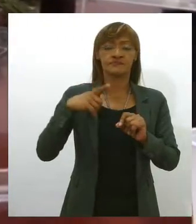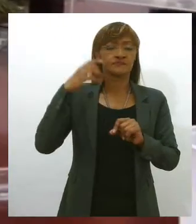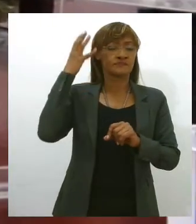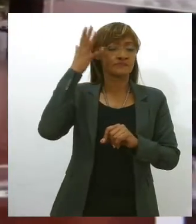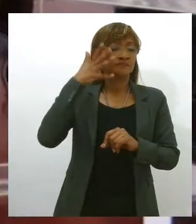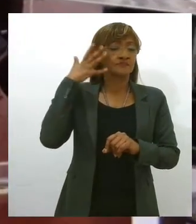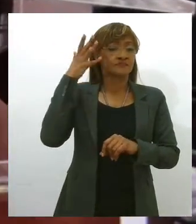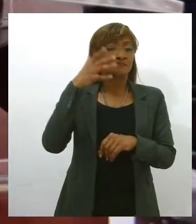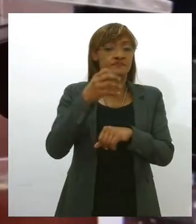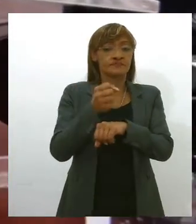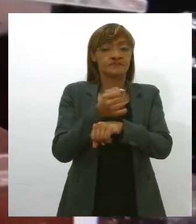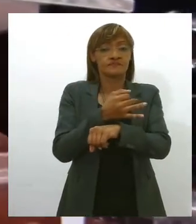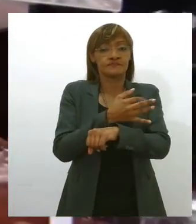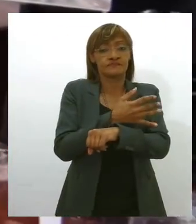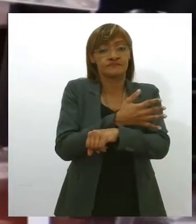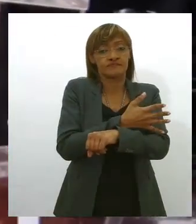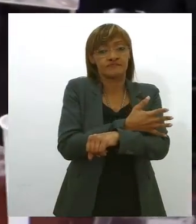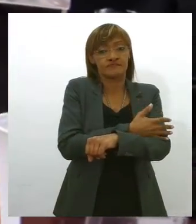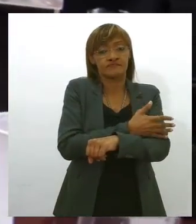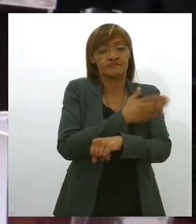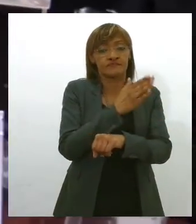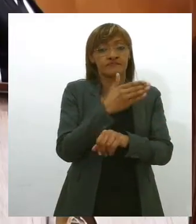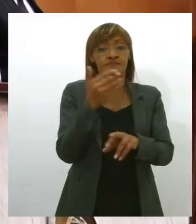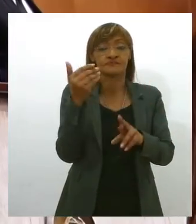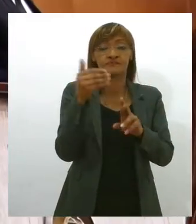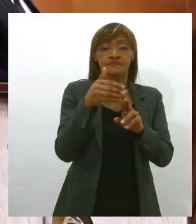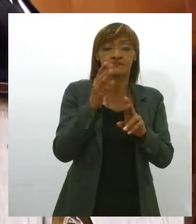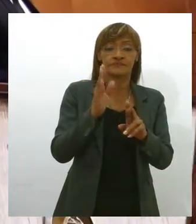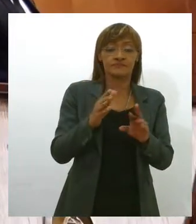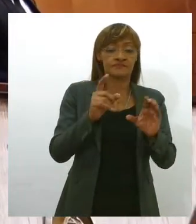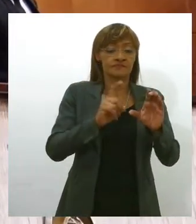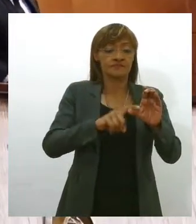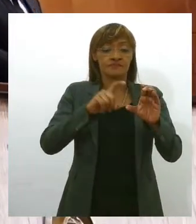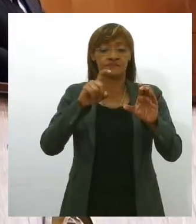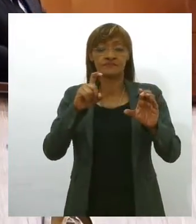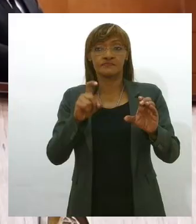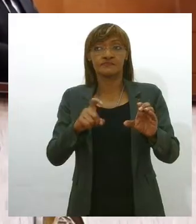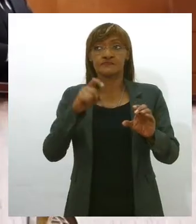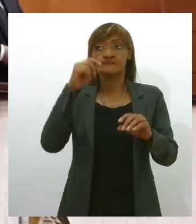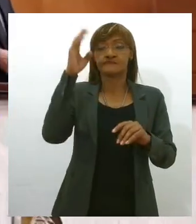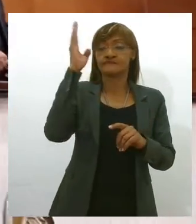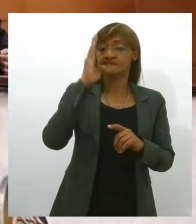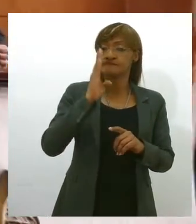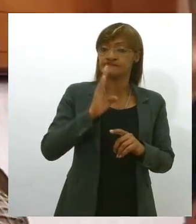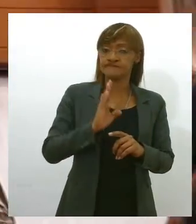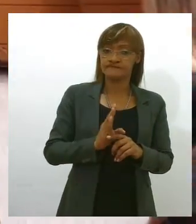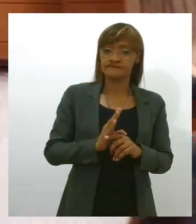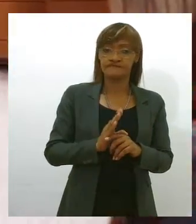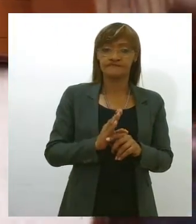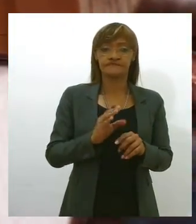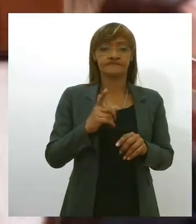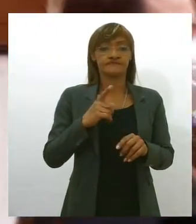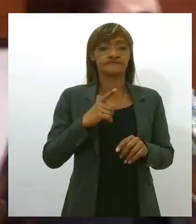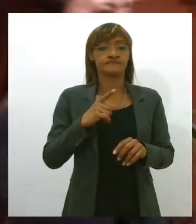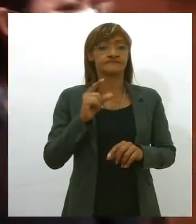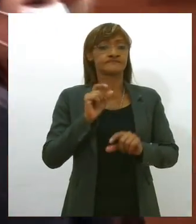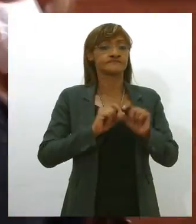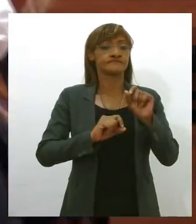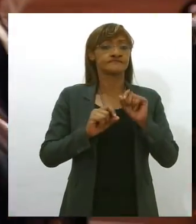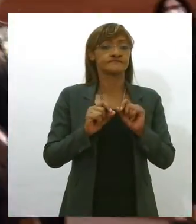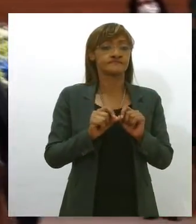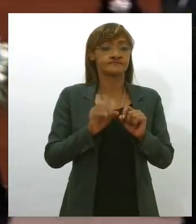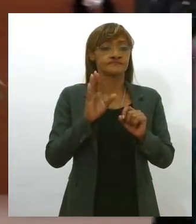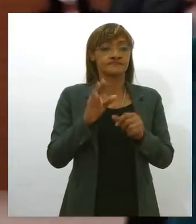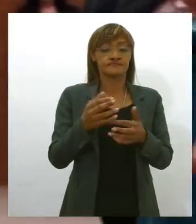inspirador pedindo a independência do Brasil o acontecimento teria impulsionado o príncipe Regente Dom Pedro